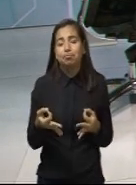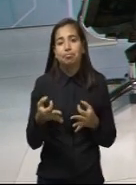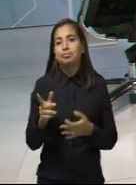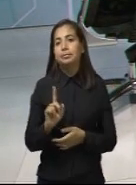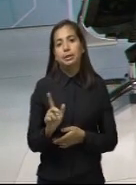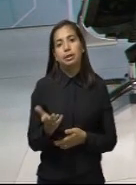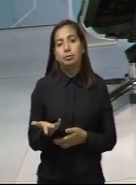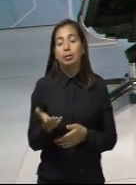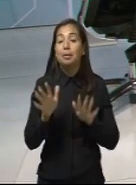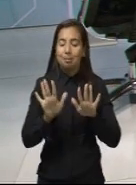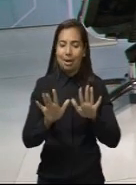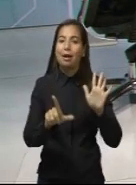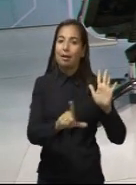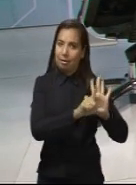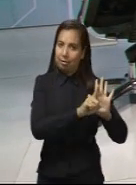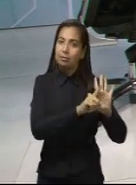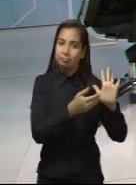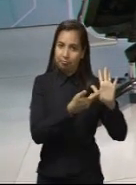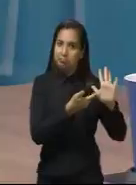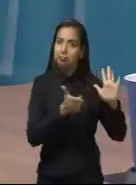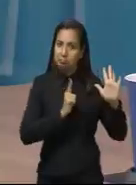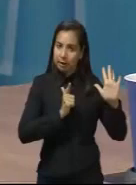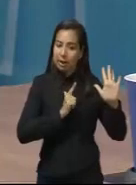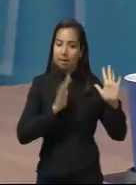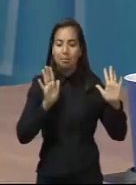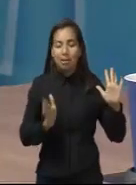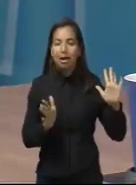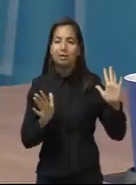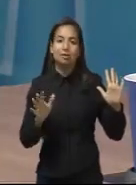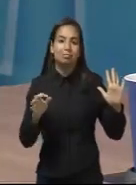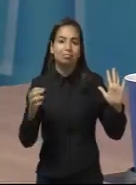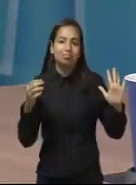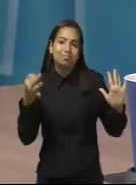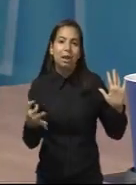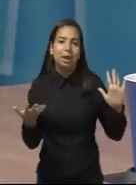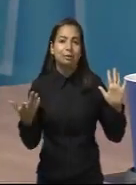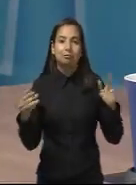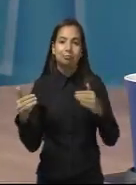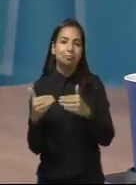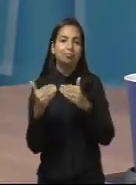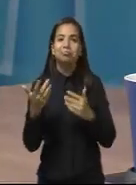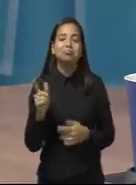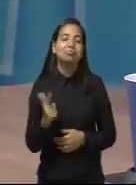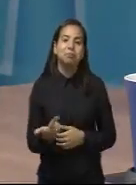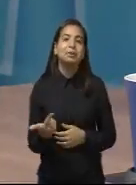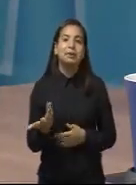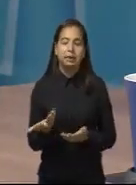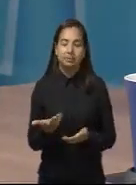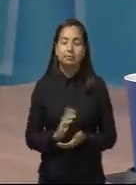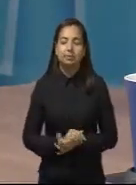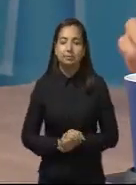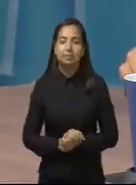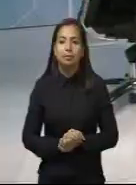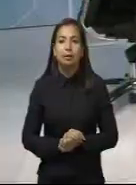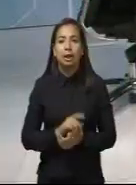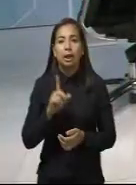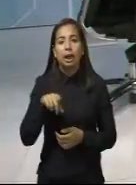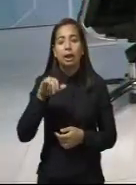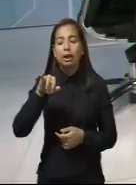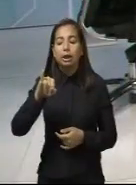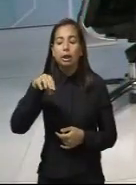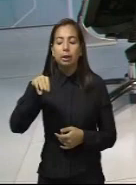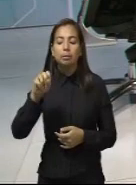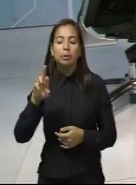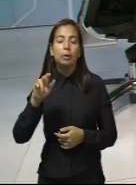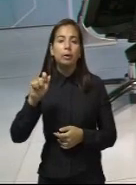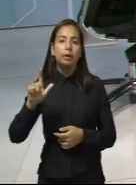Mas é legal. É legal, mas é imoral. Certo? Porque. Quando Essa palavra imoral. Amigo, é